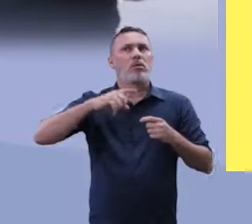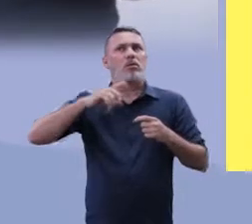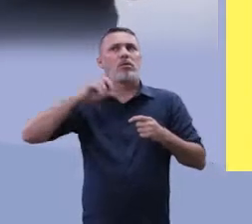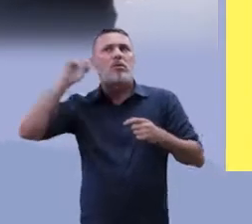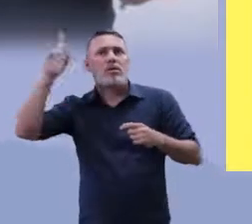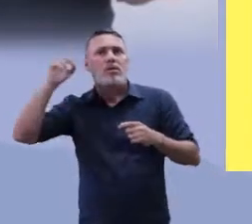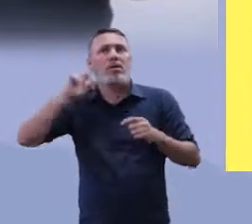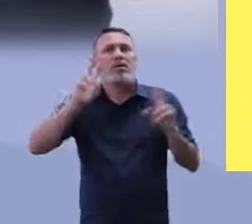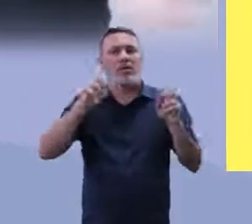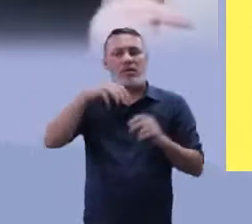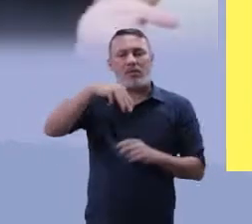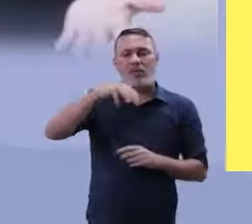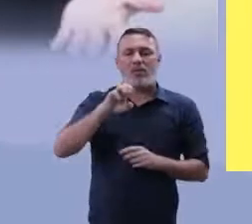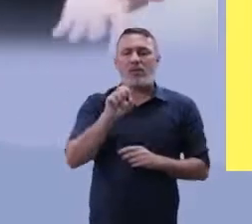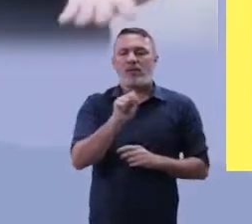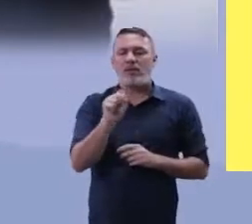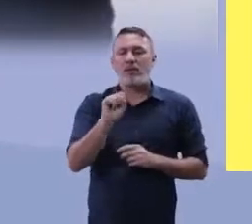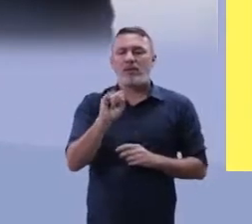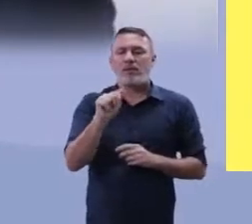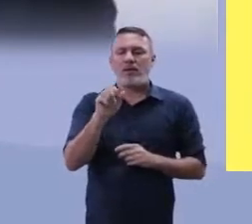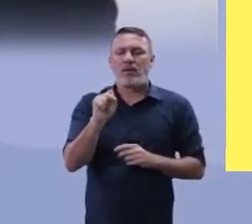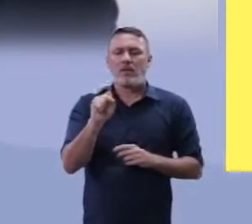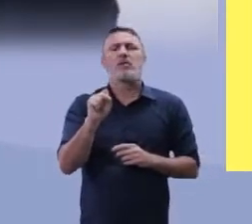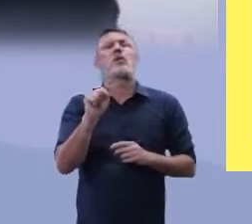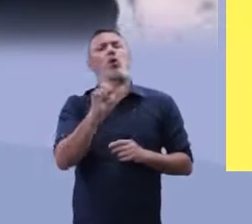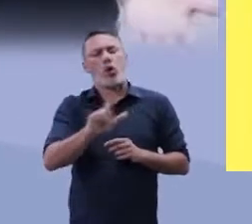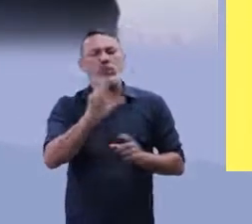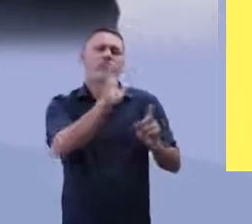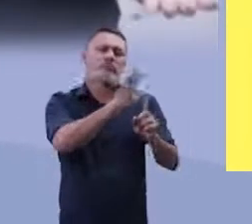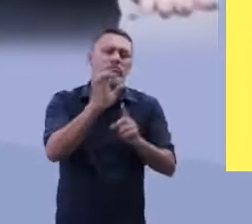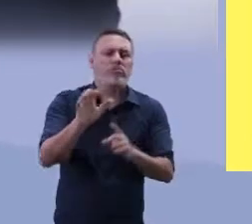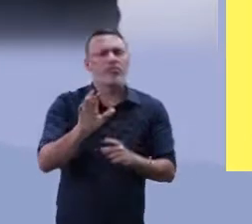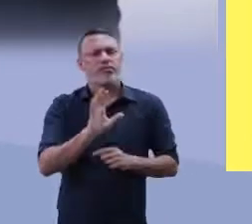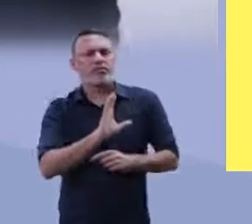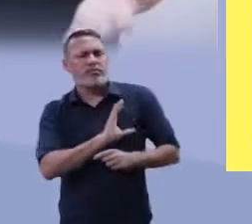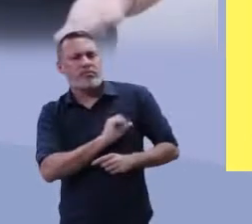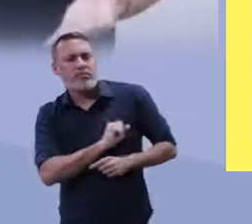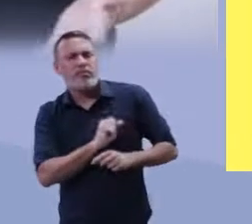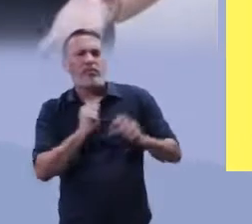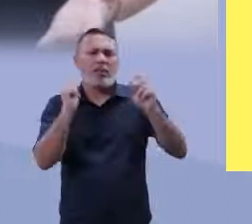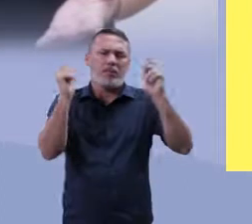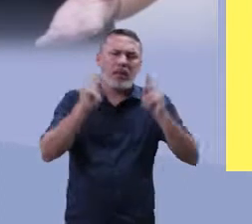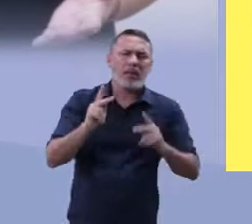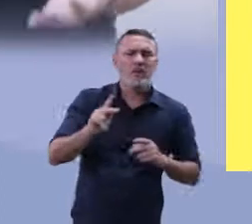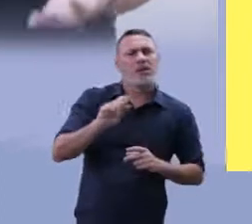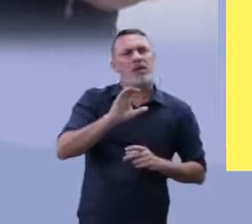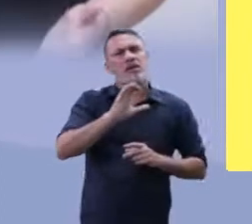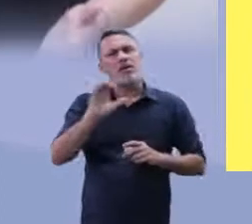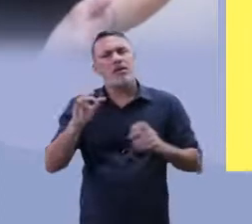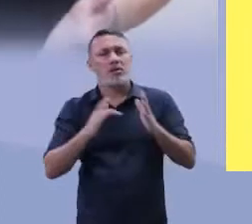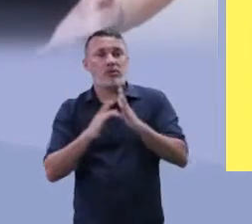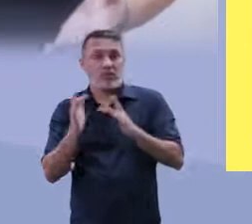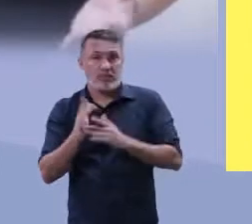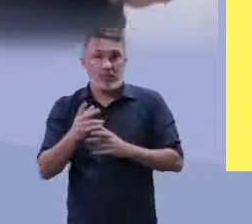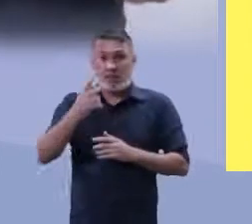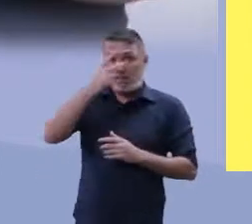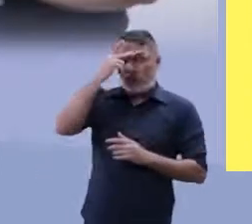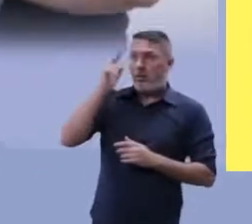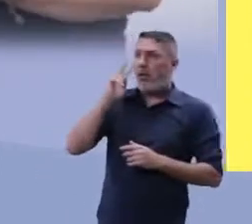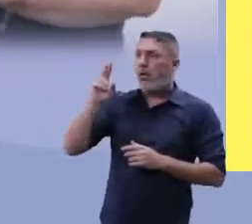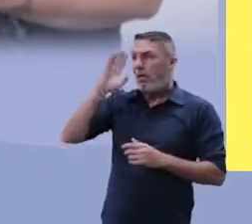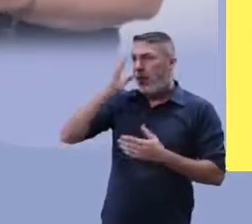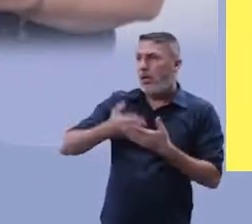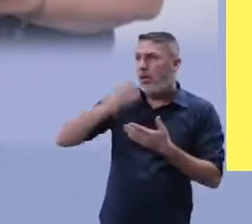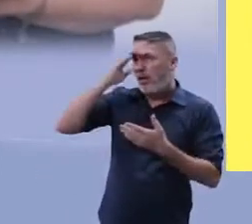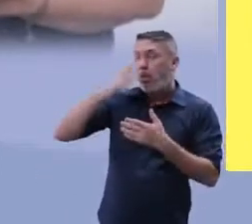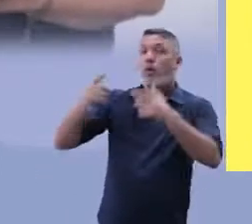Messias. Claro, pregava para elas um mundo de amor, de paz com Cristo, o Messias. As pessoas que iam